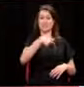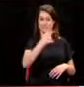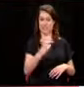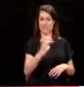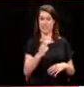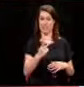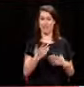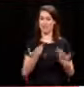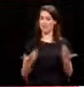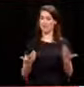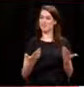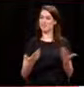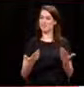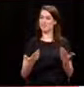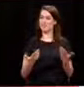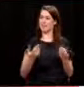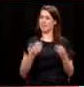veio